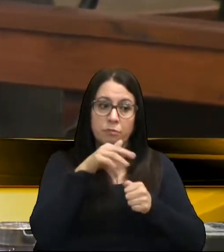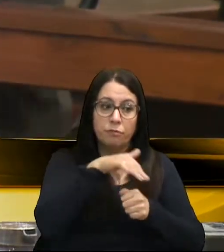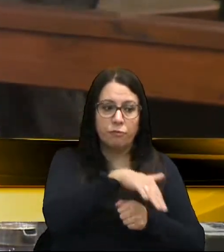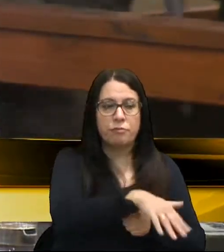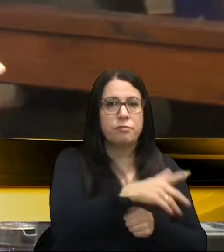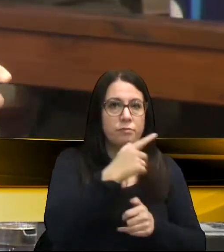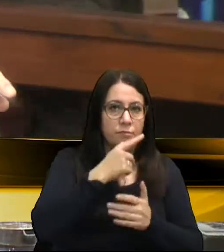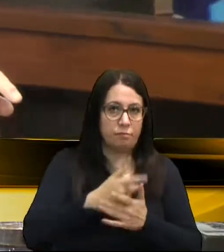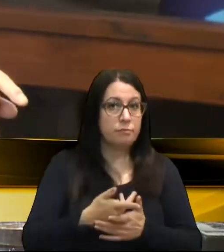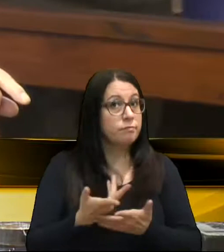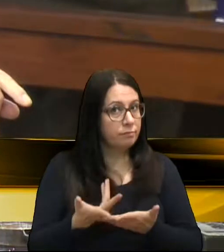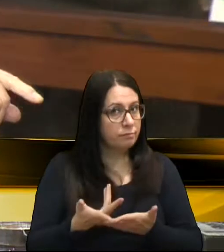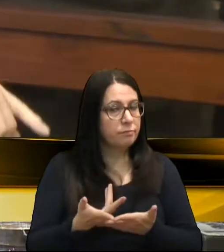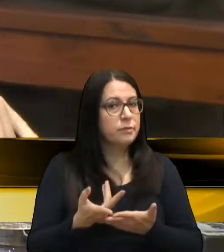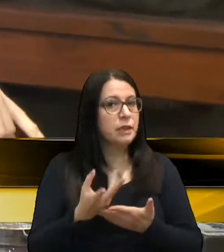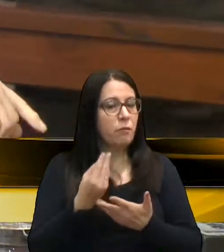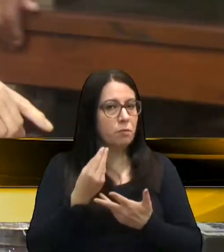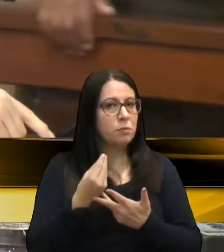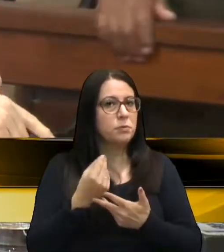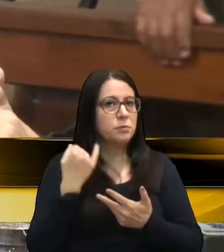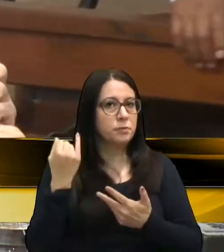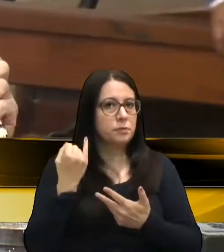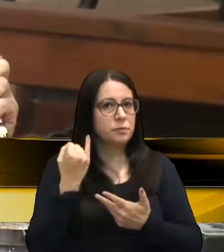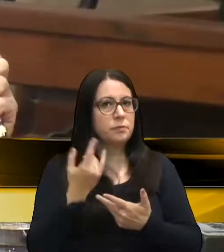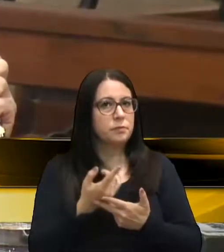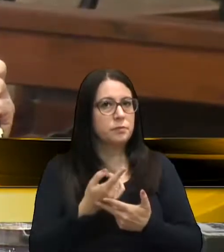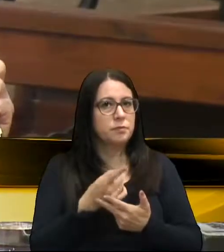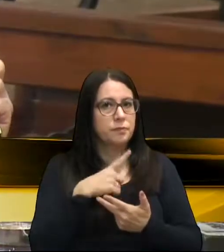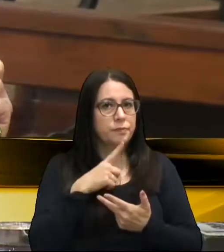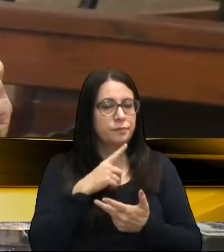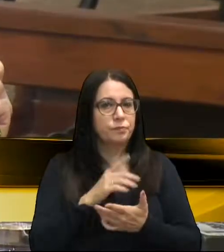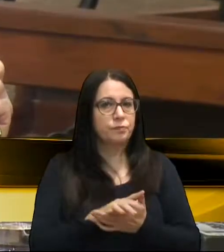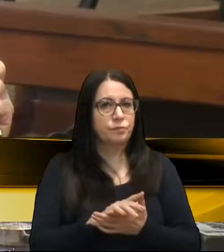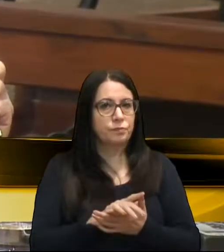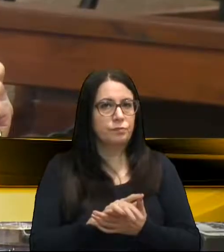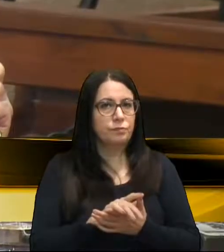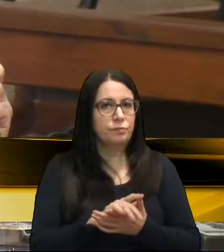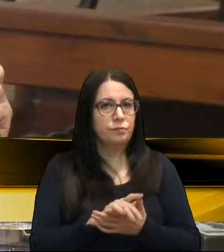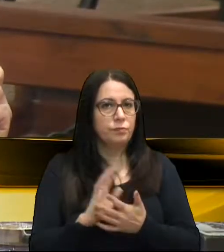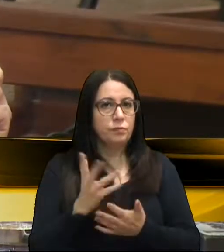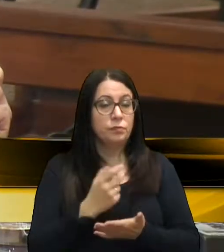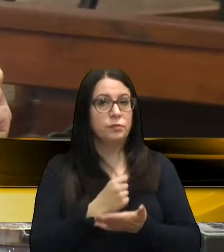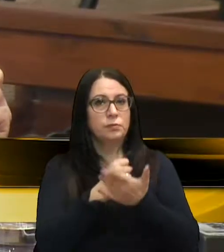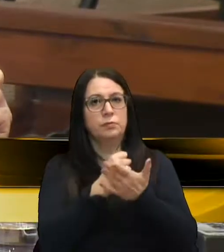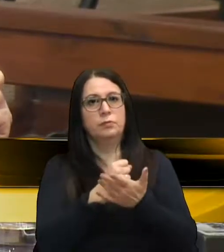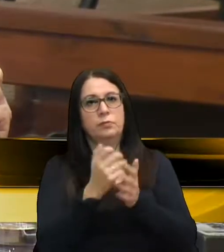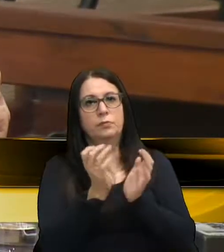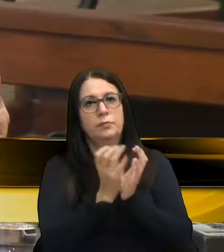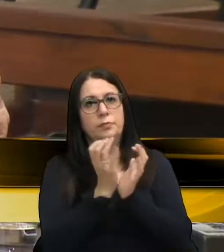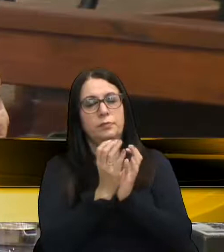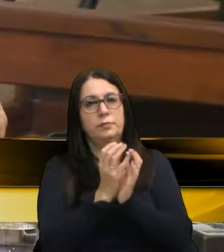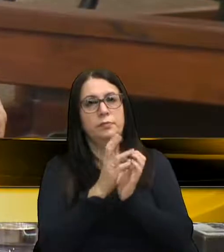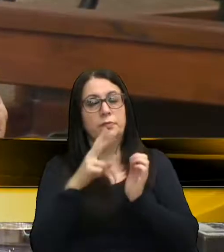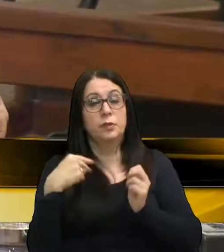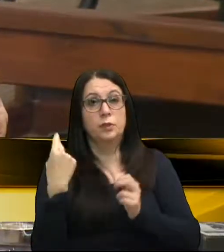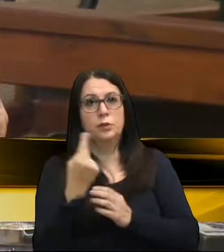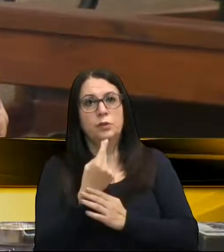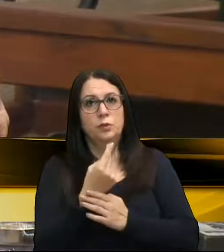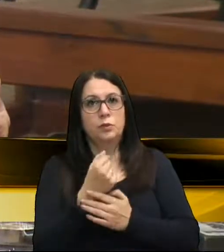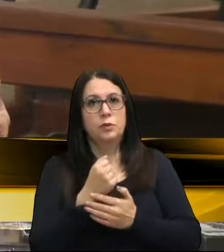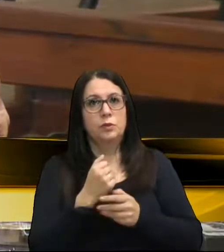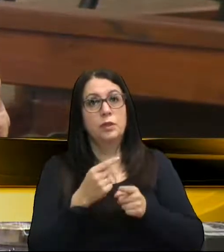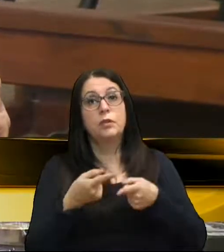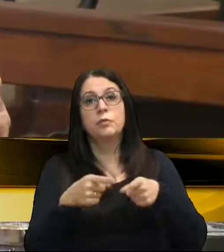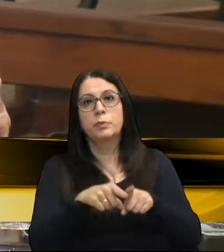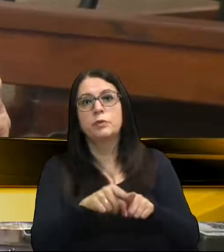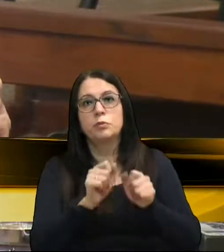barragem. Então, é muito importante, e a gente tem que dar todo o apoio a esse grupo, que são nossos aliados,